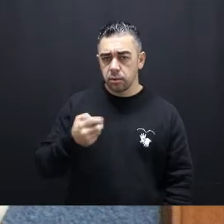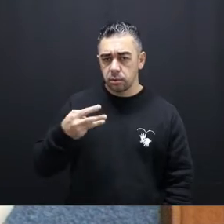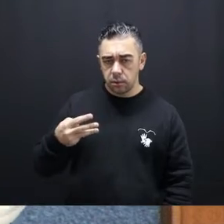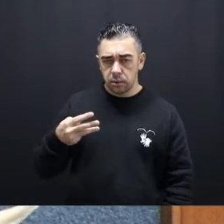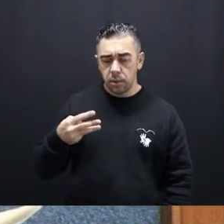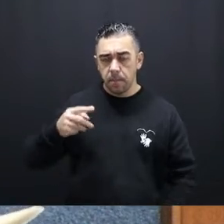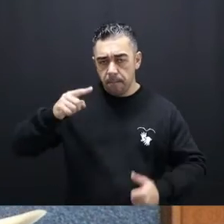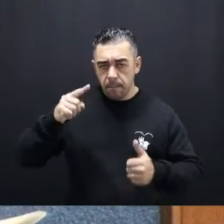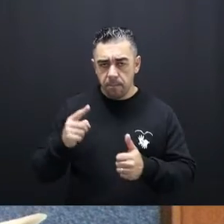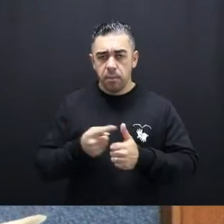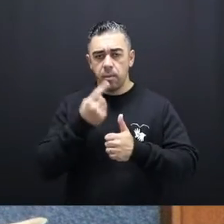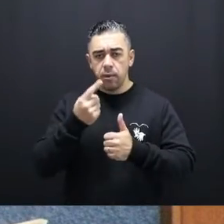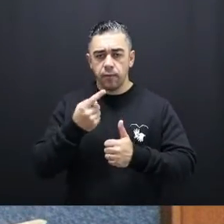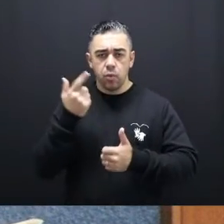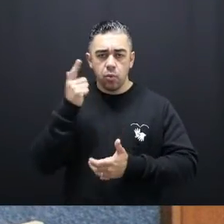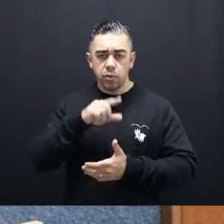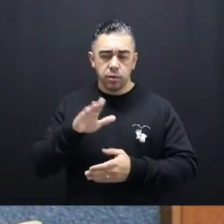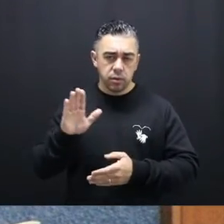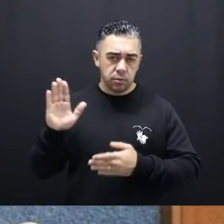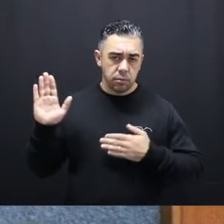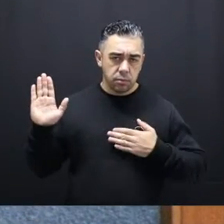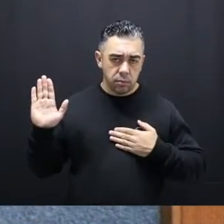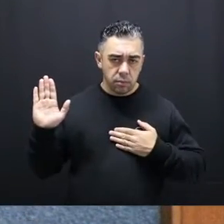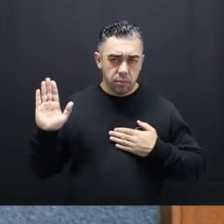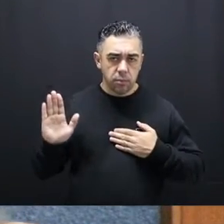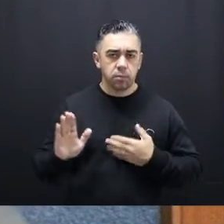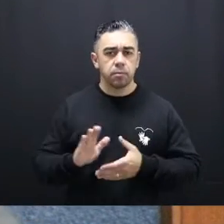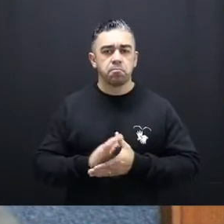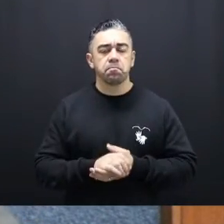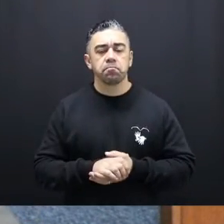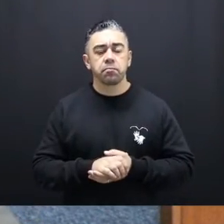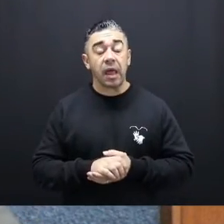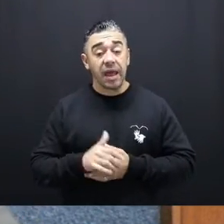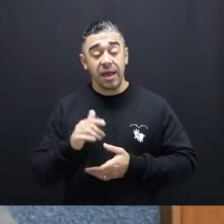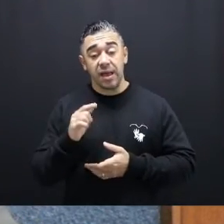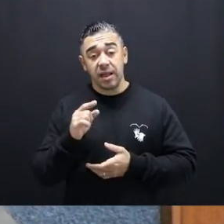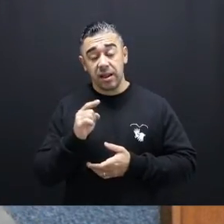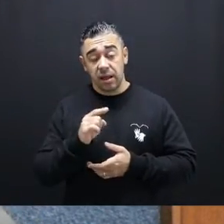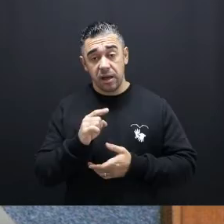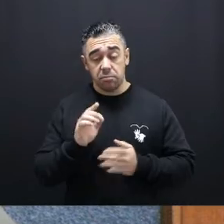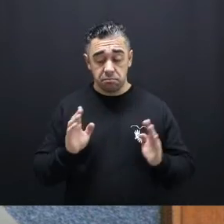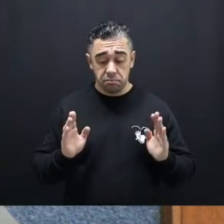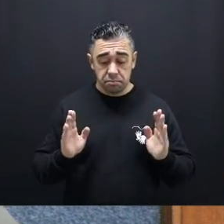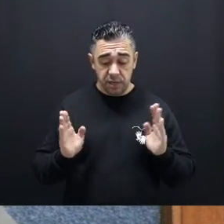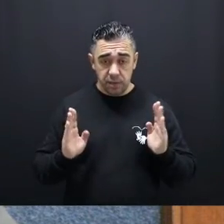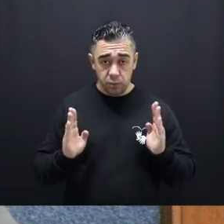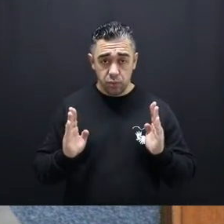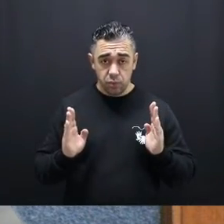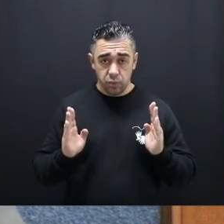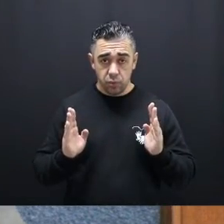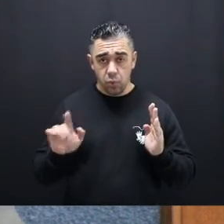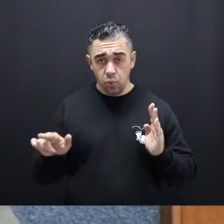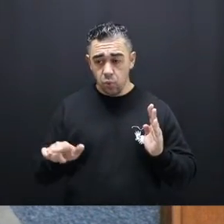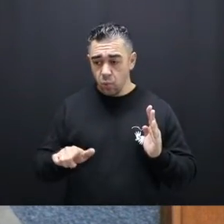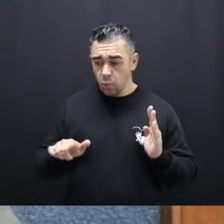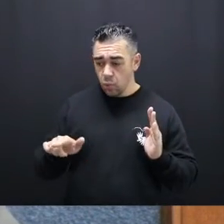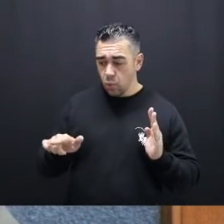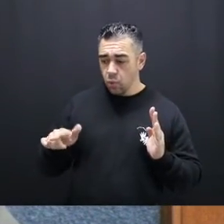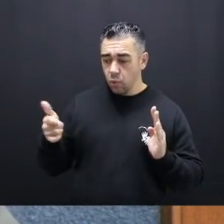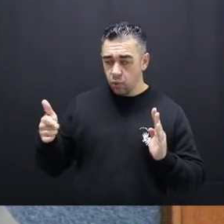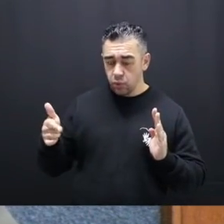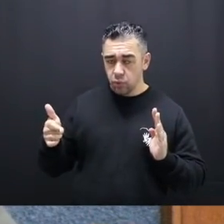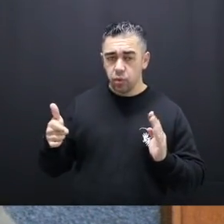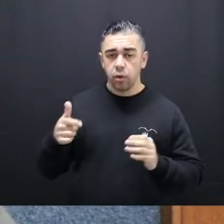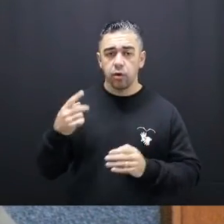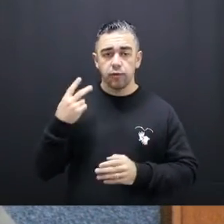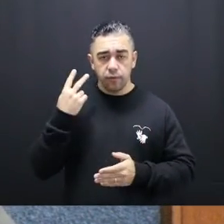primeiro mandato e lá no período aqui outro geradores cementinha